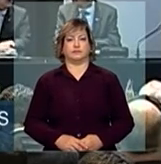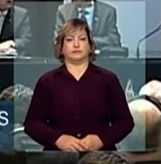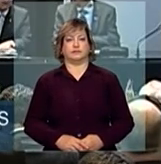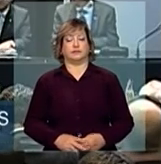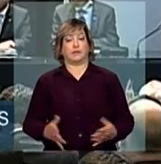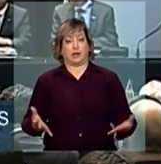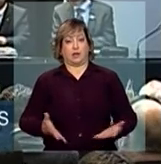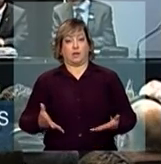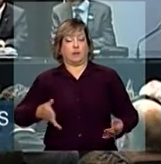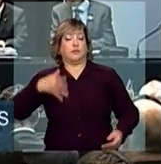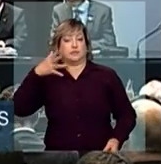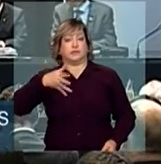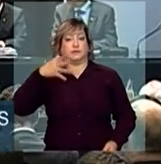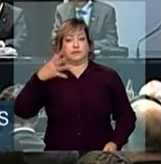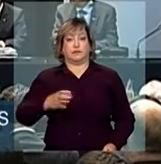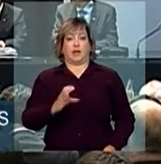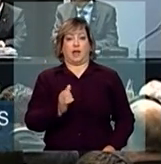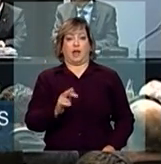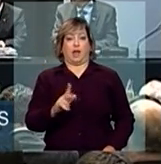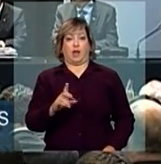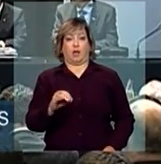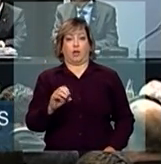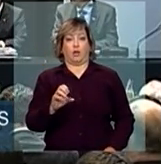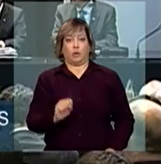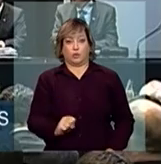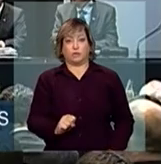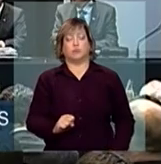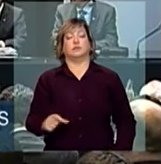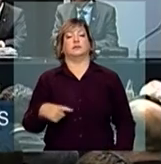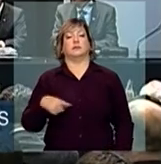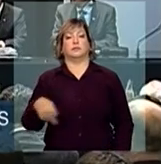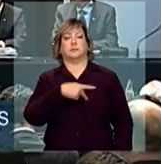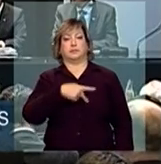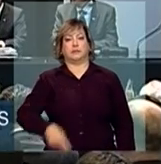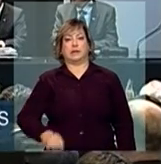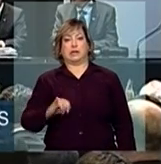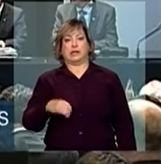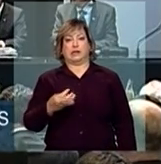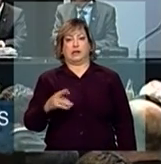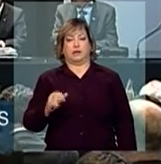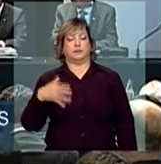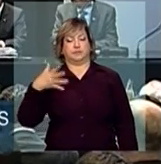Ouviremos nesse momento o senhor Carlos Mário Guedes de Guedes, presidente do INCRA.